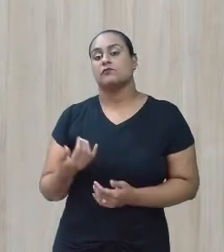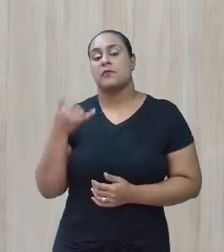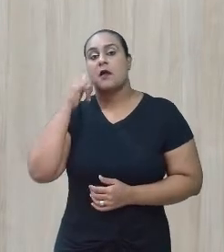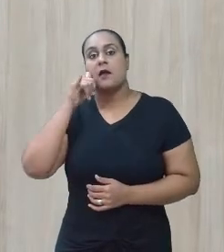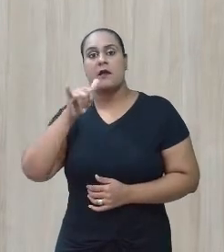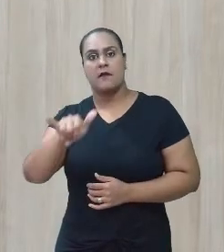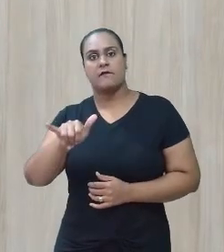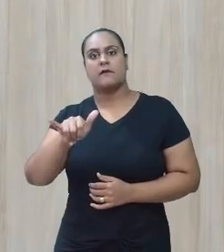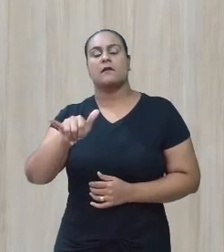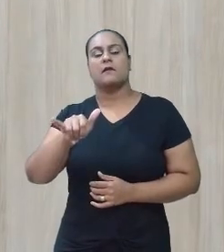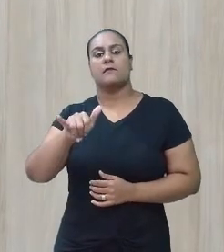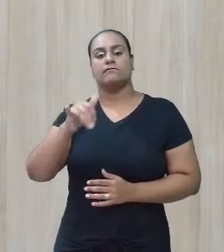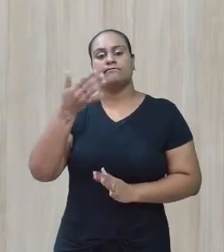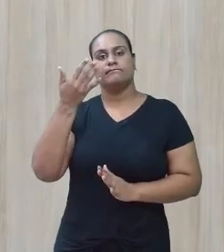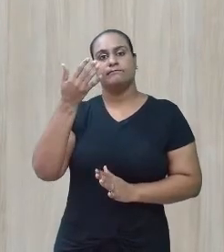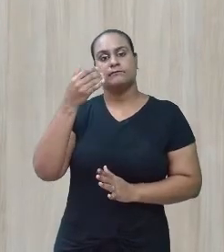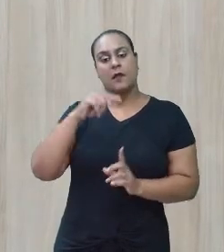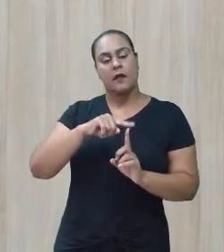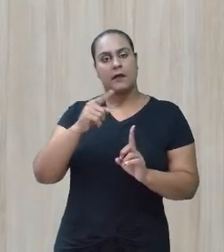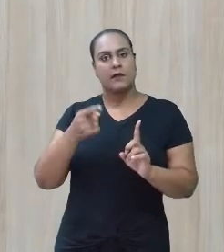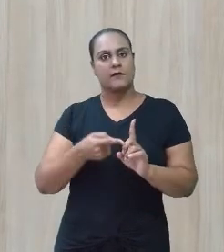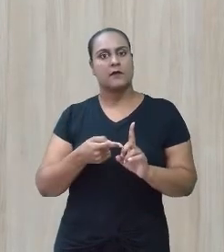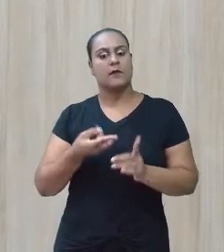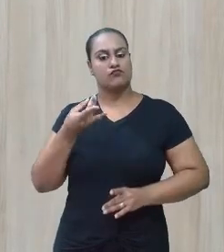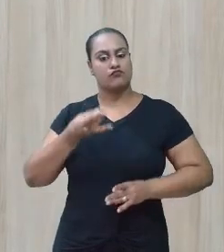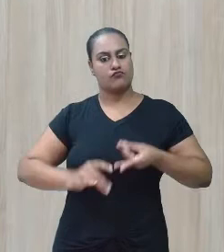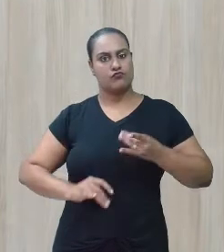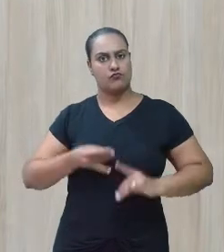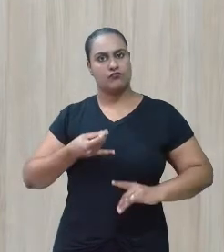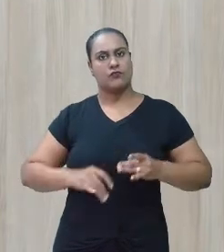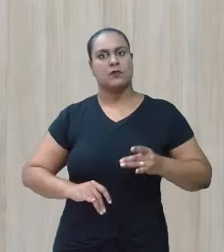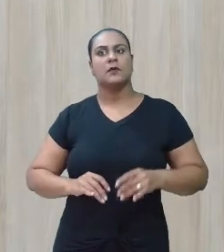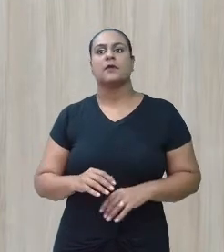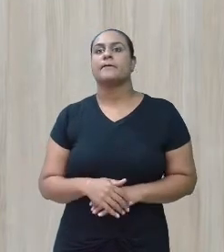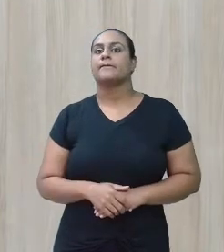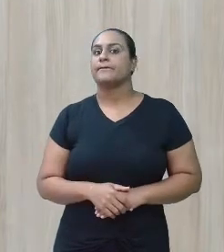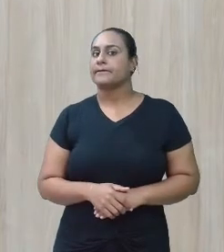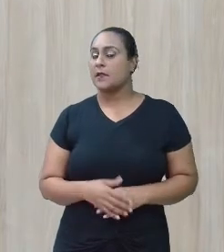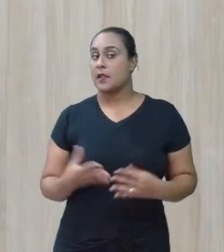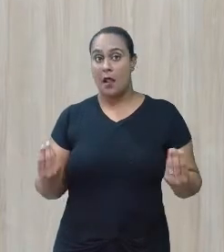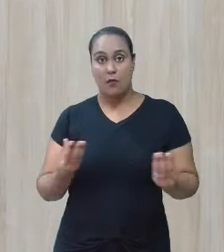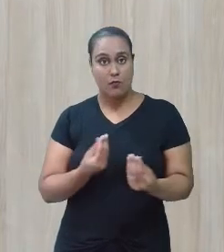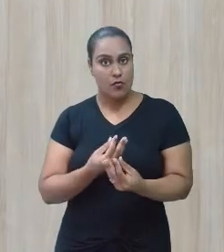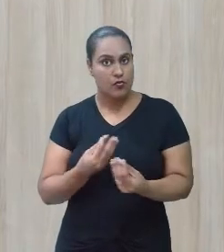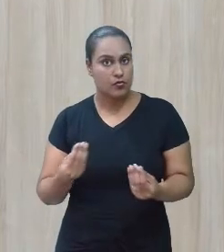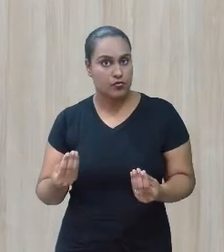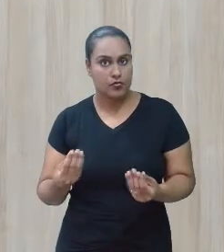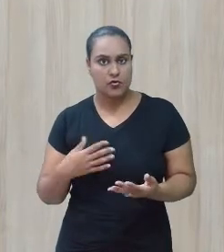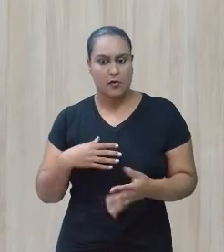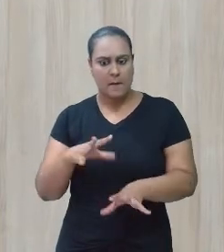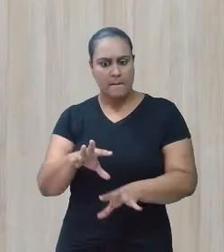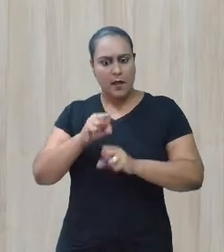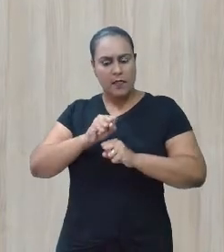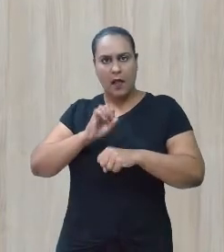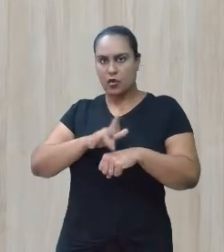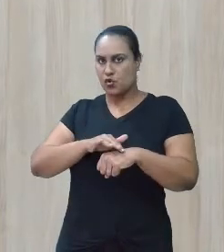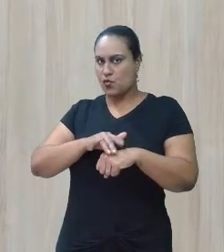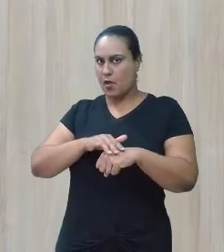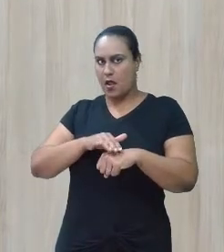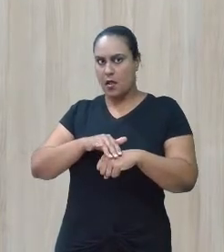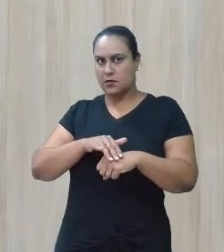contraceptivos hormonais, que vão prevenir só a gravidez. Lembrando que muitos não vão prevenir as infecções